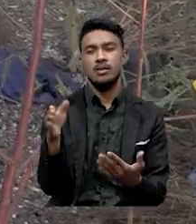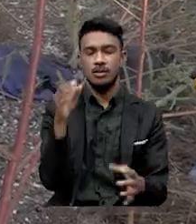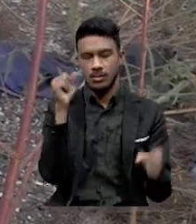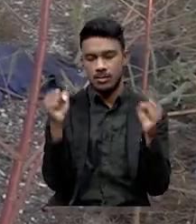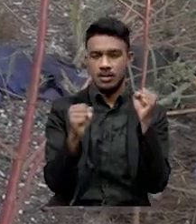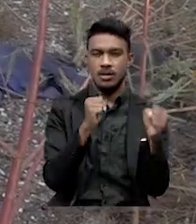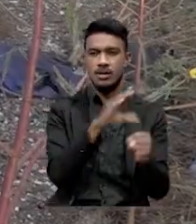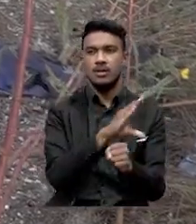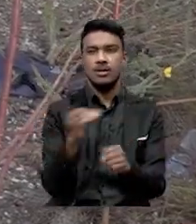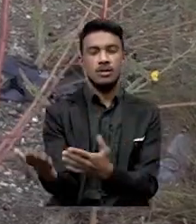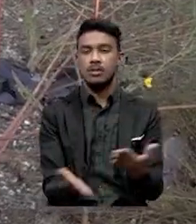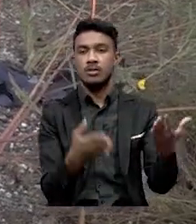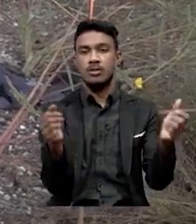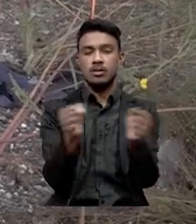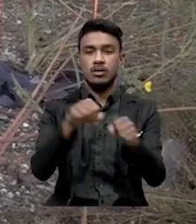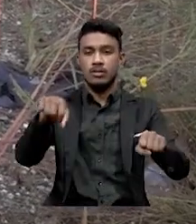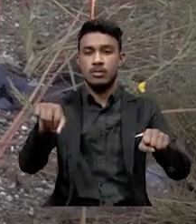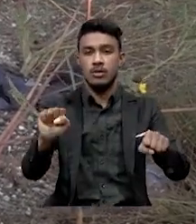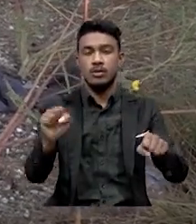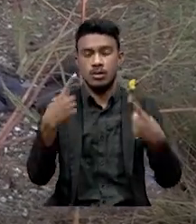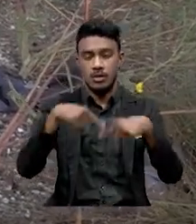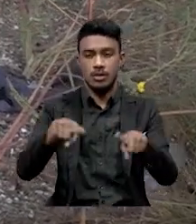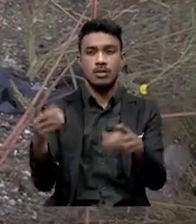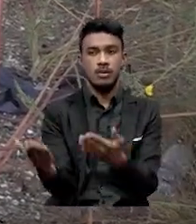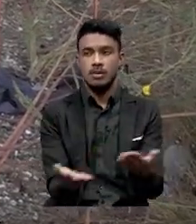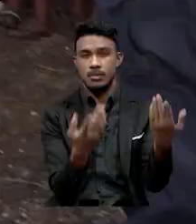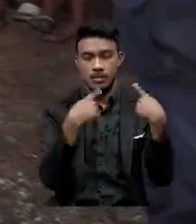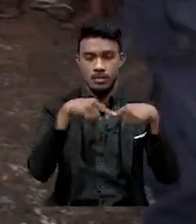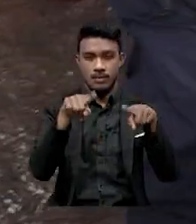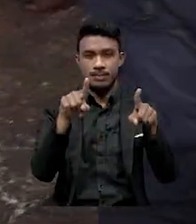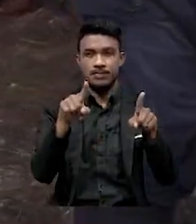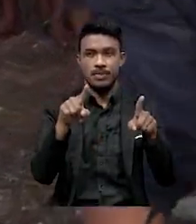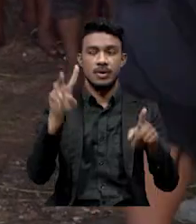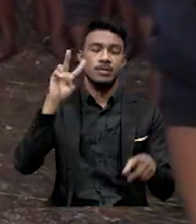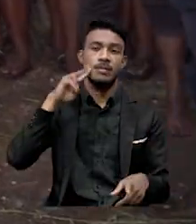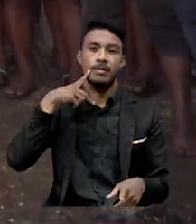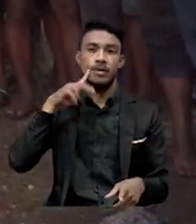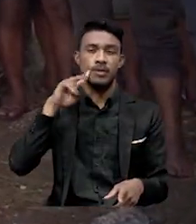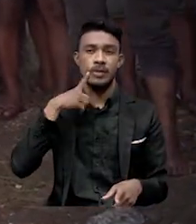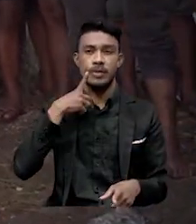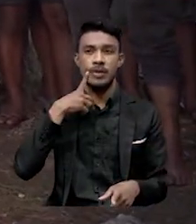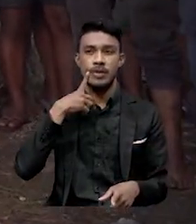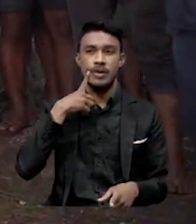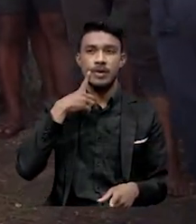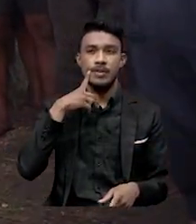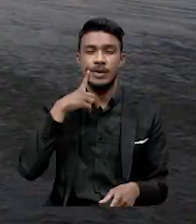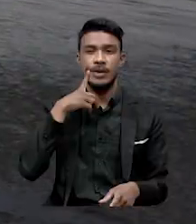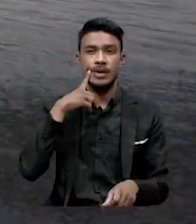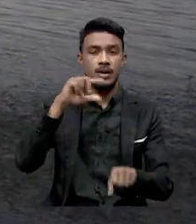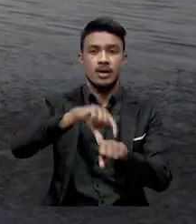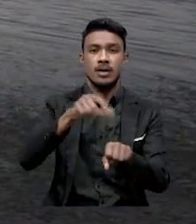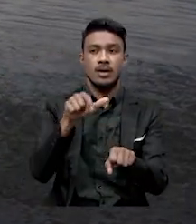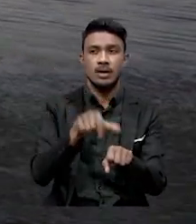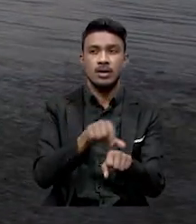te te la clear mo ne va fa lo ko modo be te la quero di kin o be sa que di